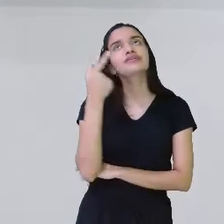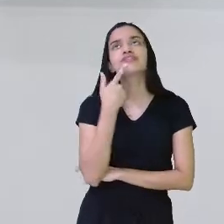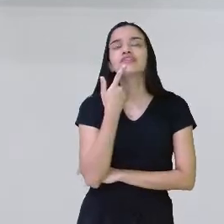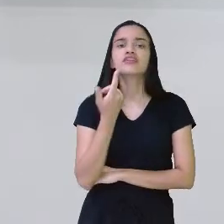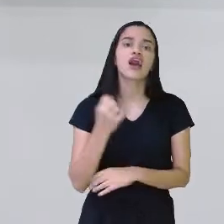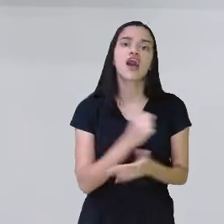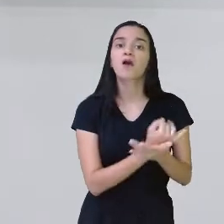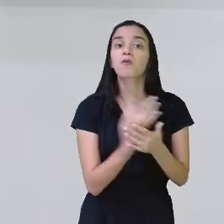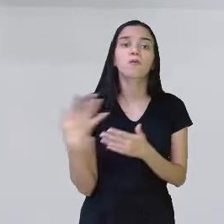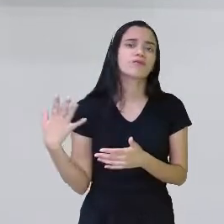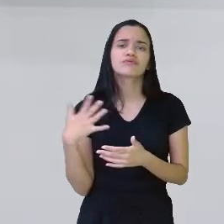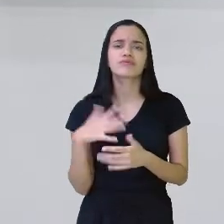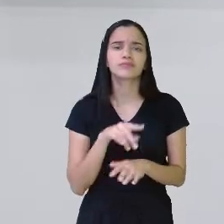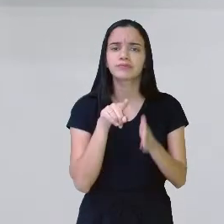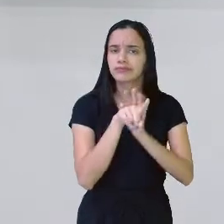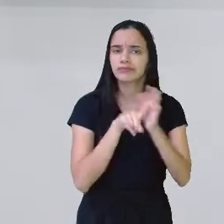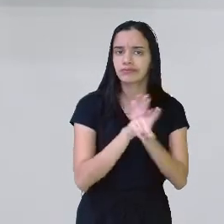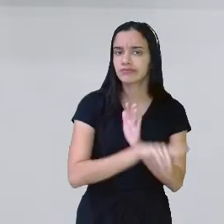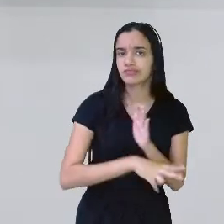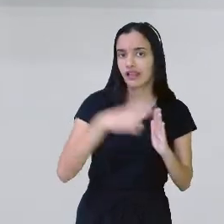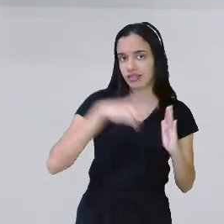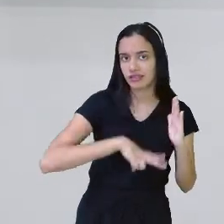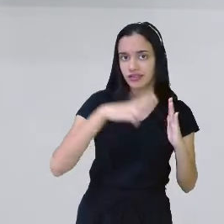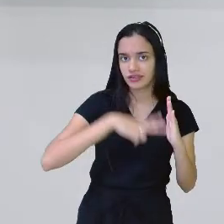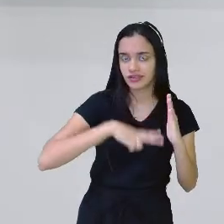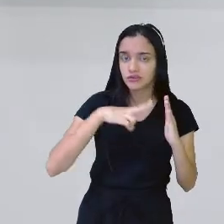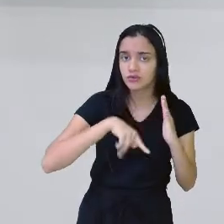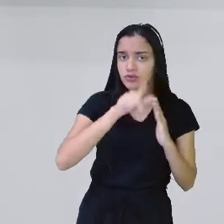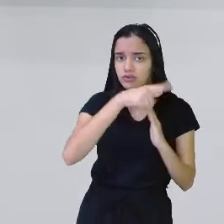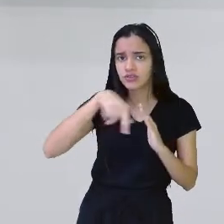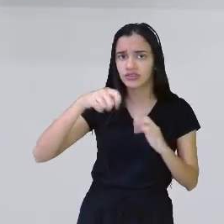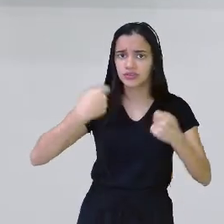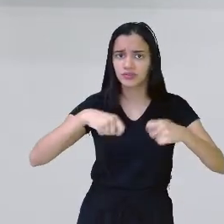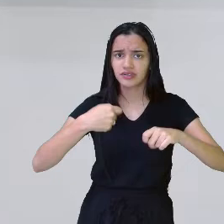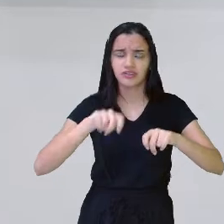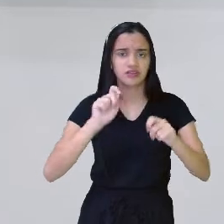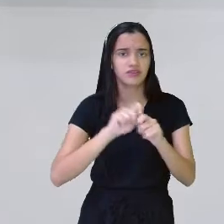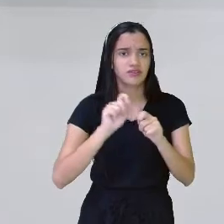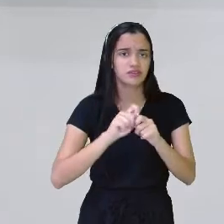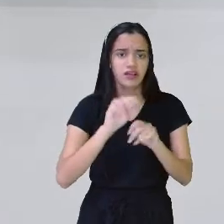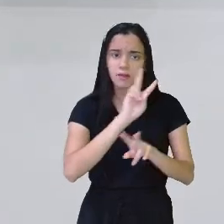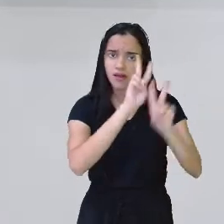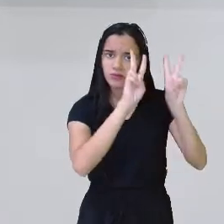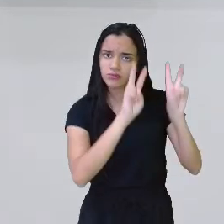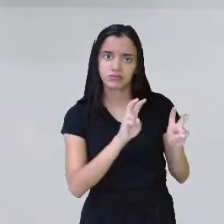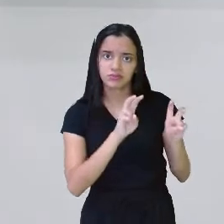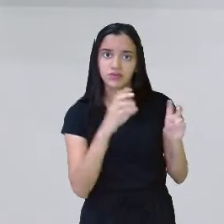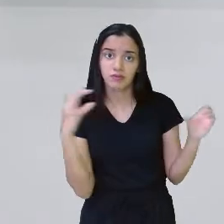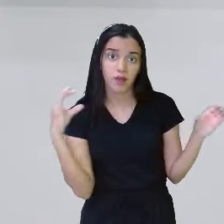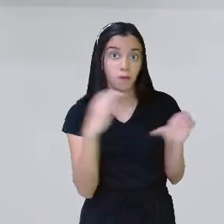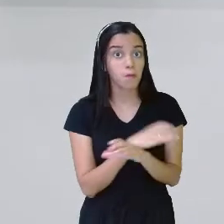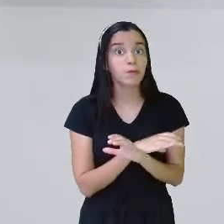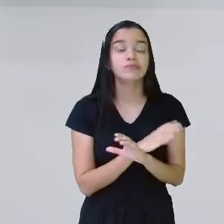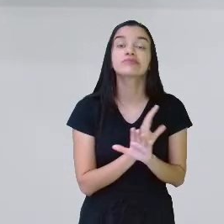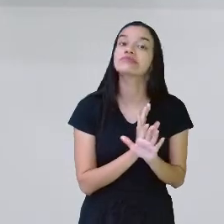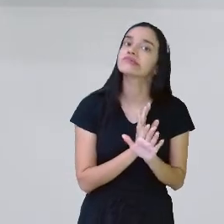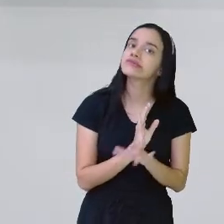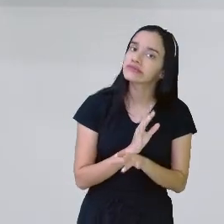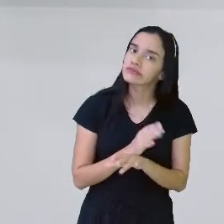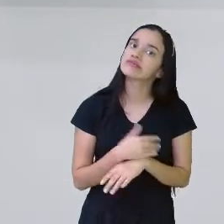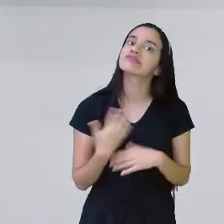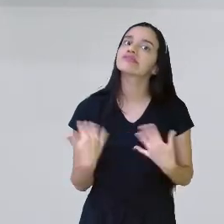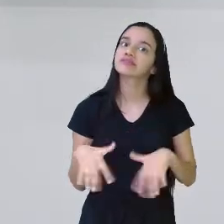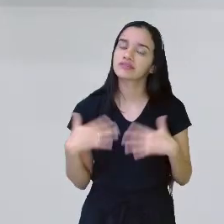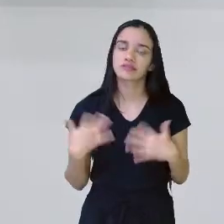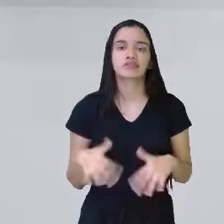de pesquisa, de leitura, que vocês precisariam fazer para abordar um tema completamente.